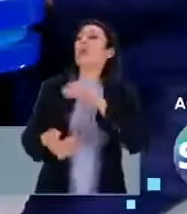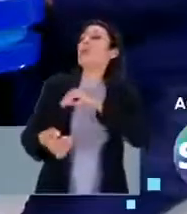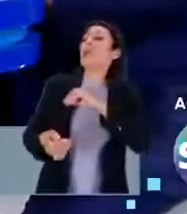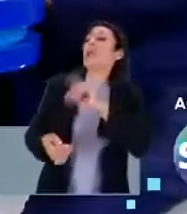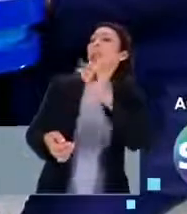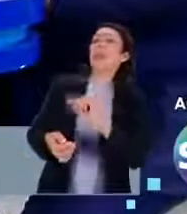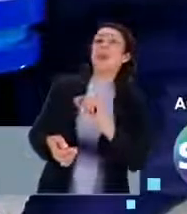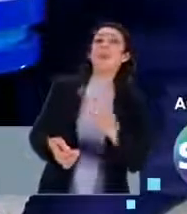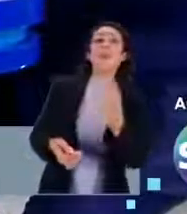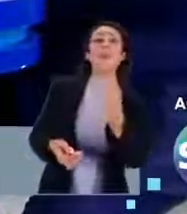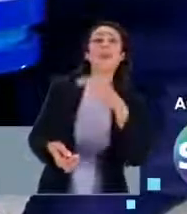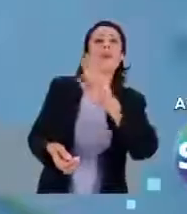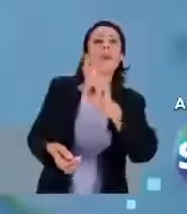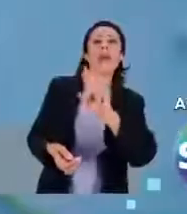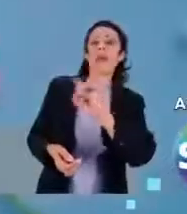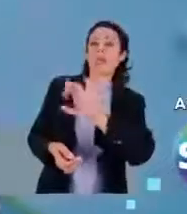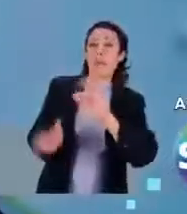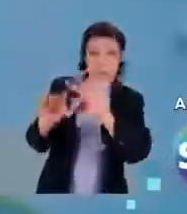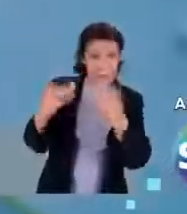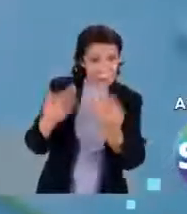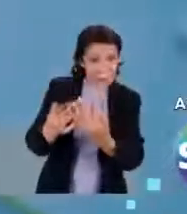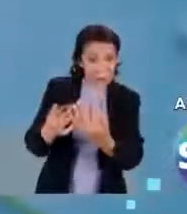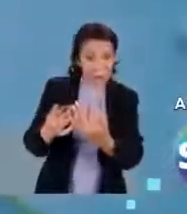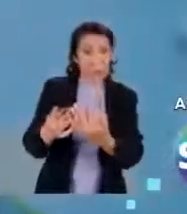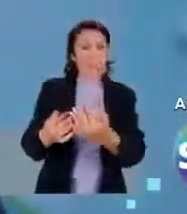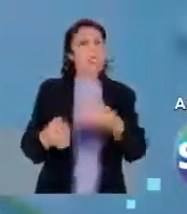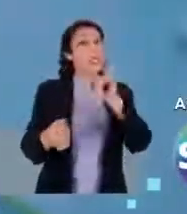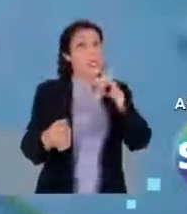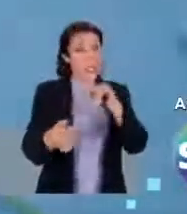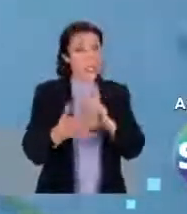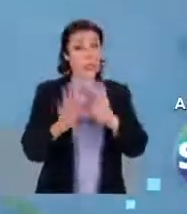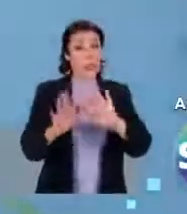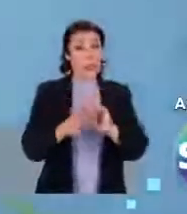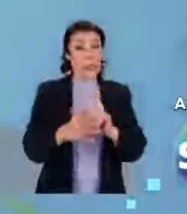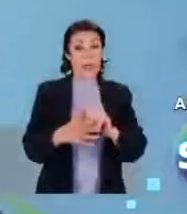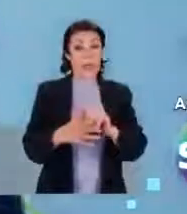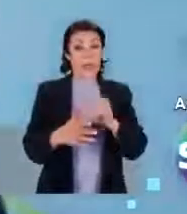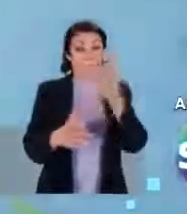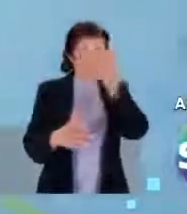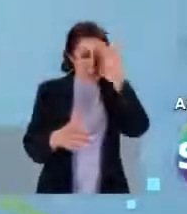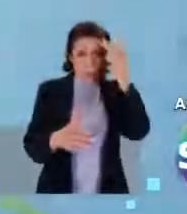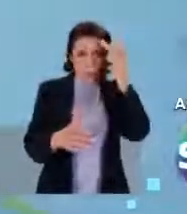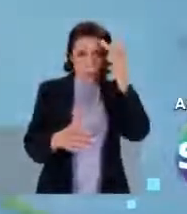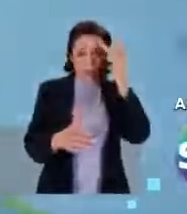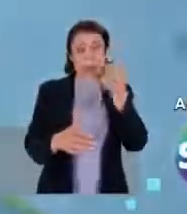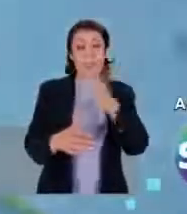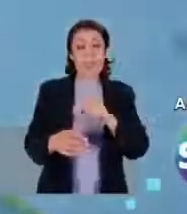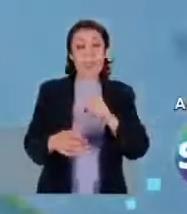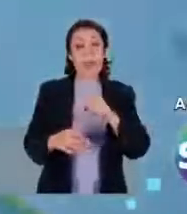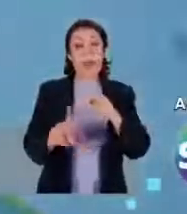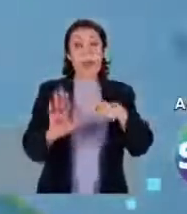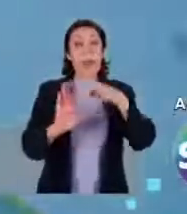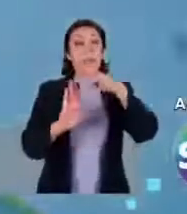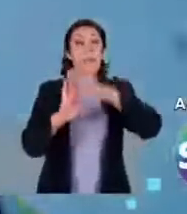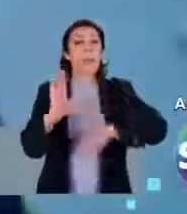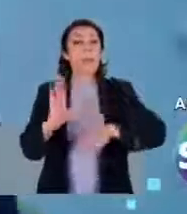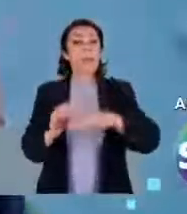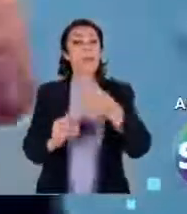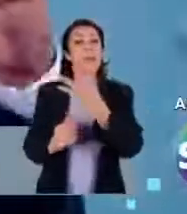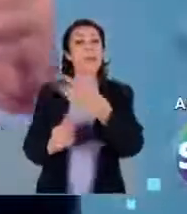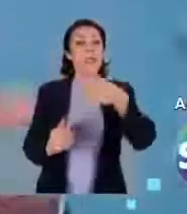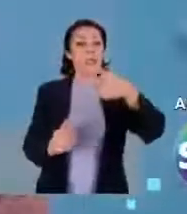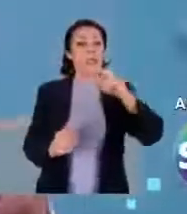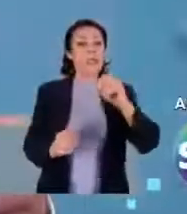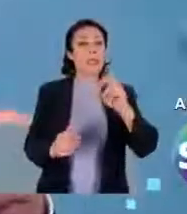mínima seria r$ 1000 por família e garantindo que ninguém por pessoa por mês ganhe menos de 471 por quê Porque